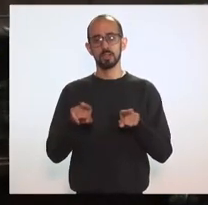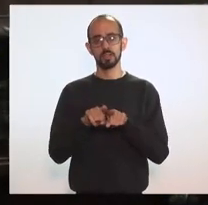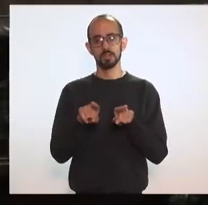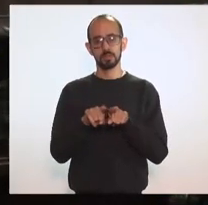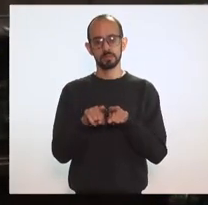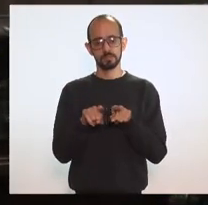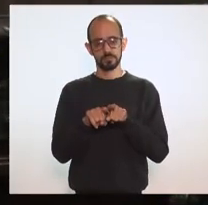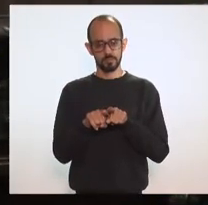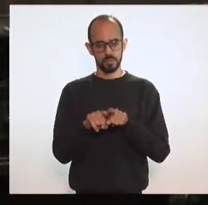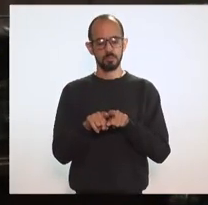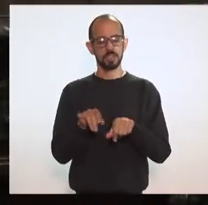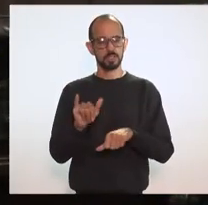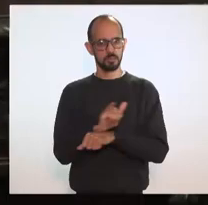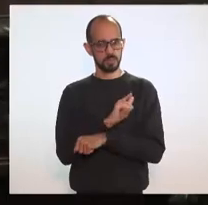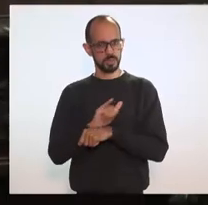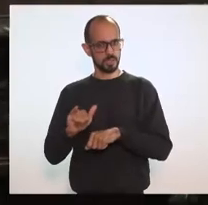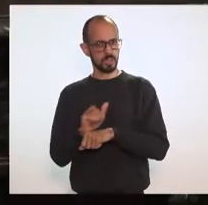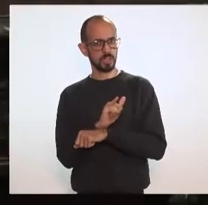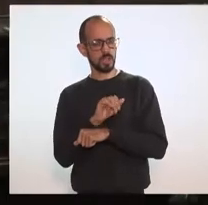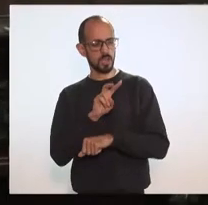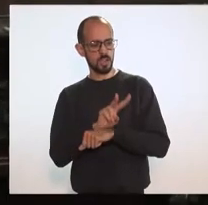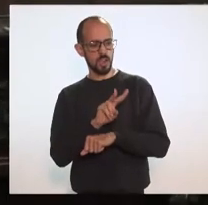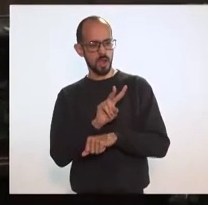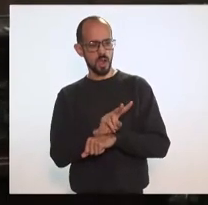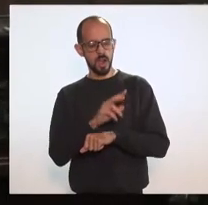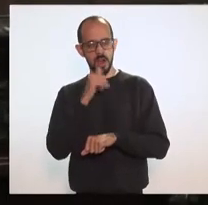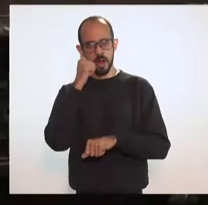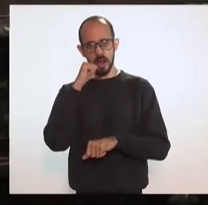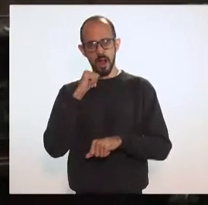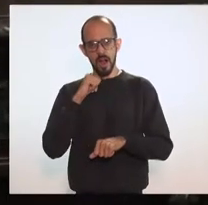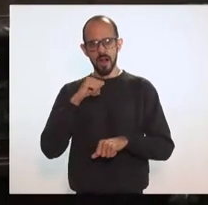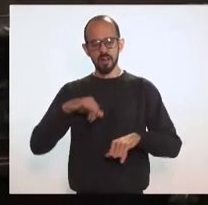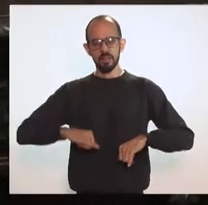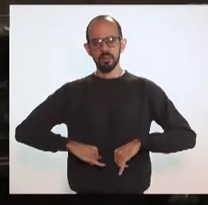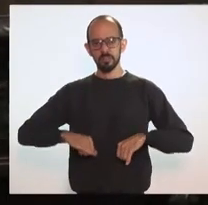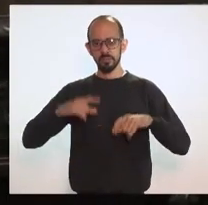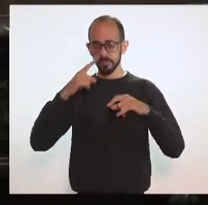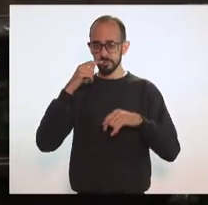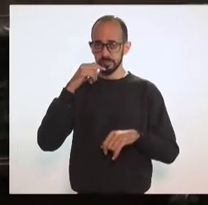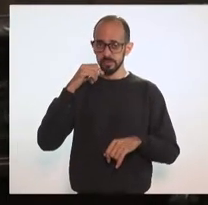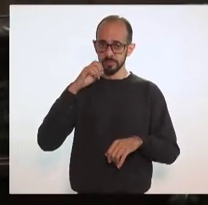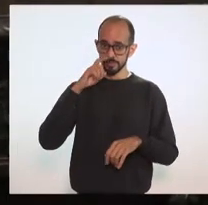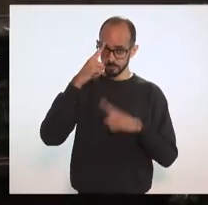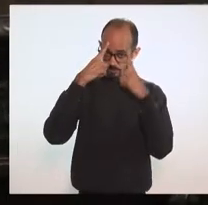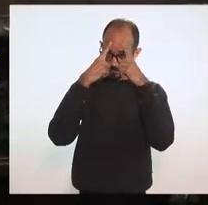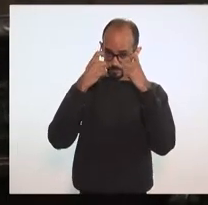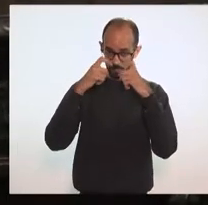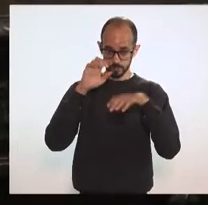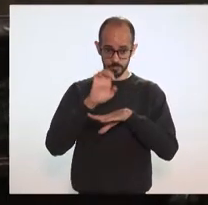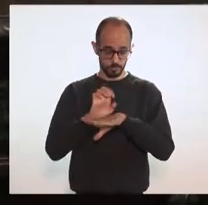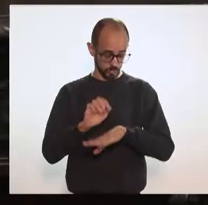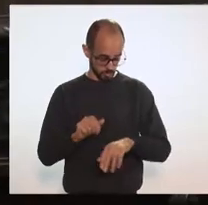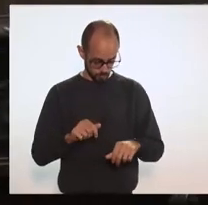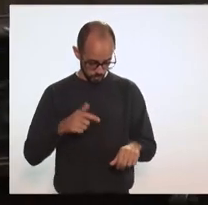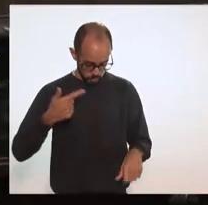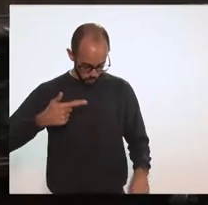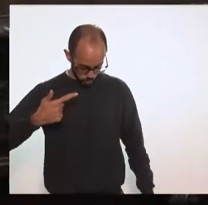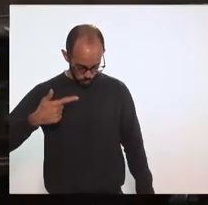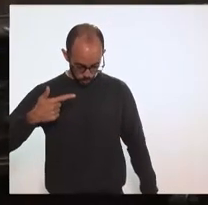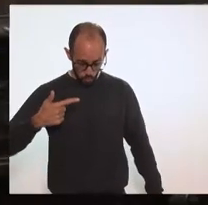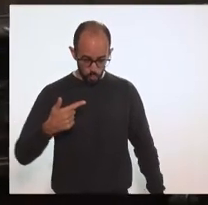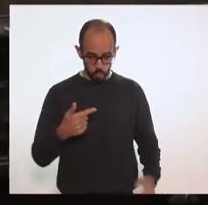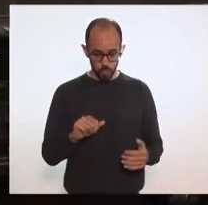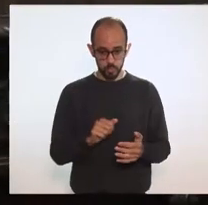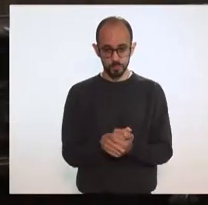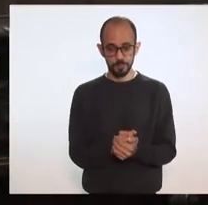como mais um mecanismo de proteção às Mulheres vítimas de violência testado segundo o registro que queria fazer